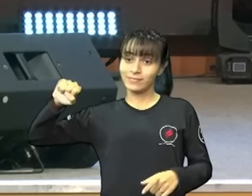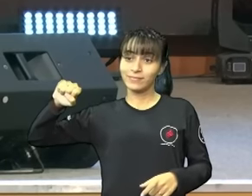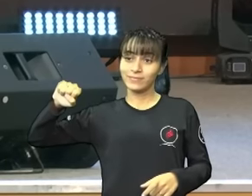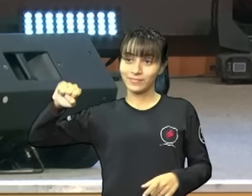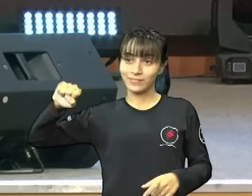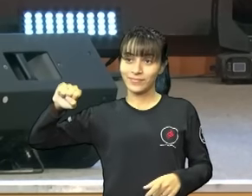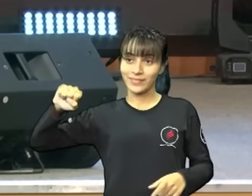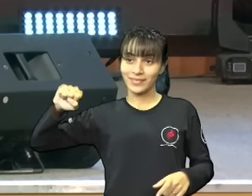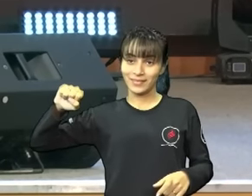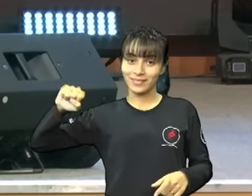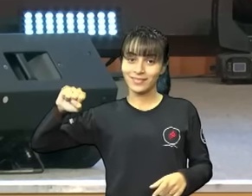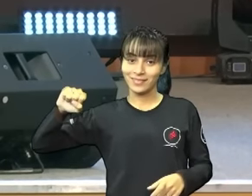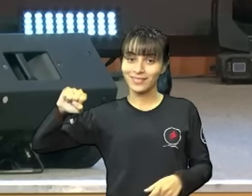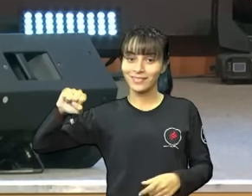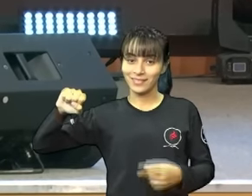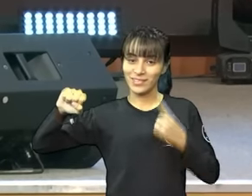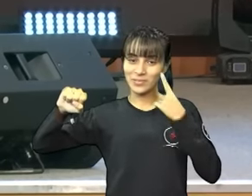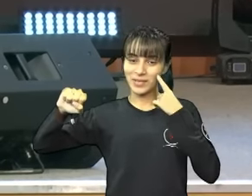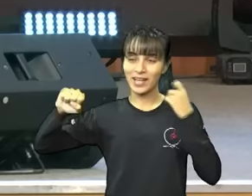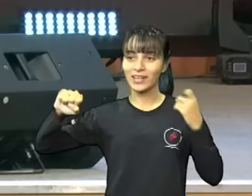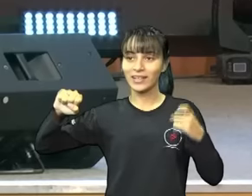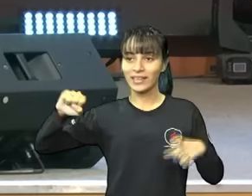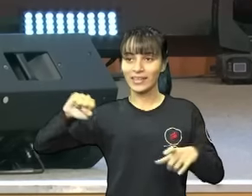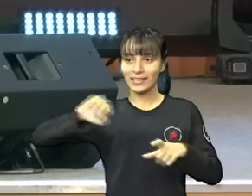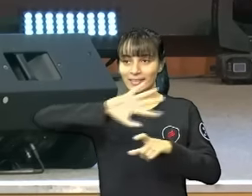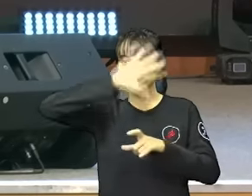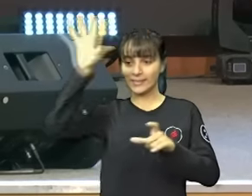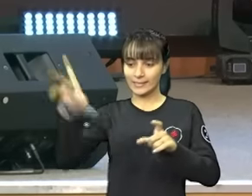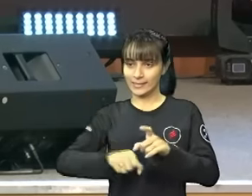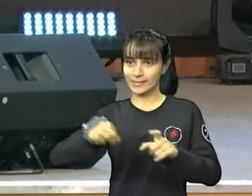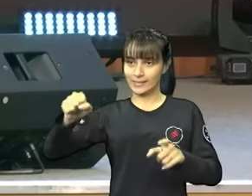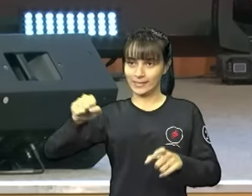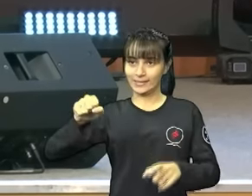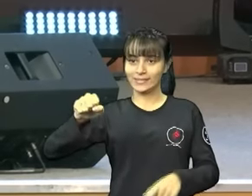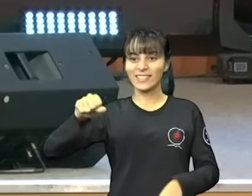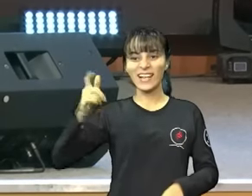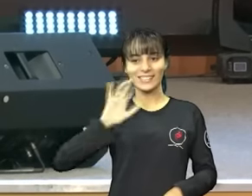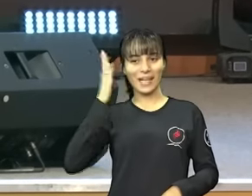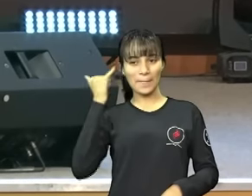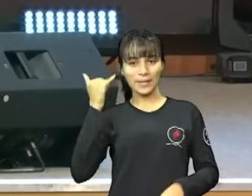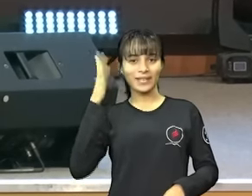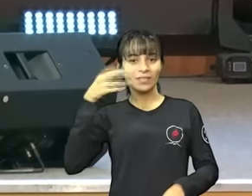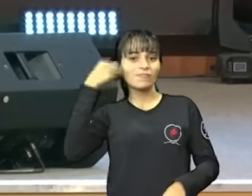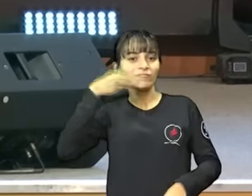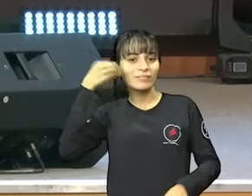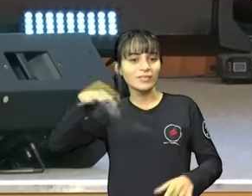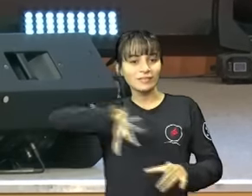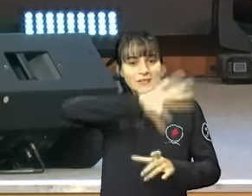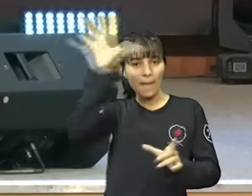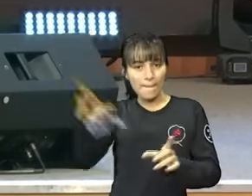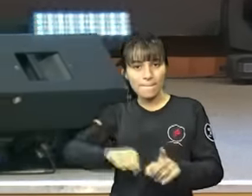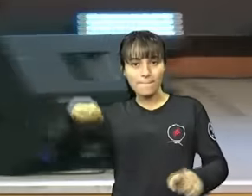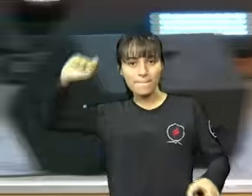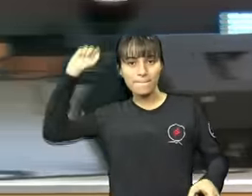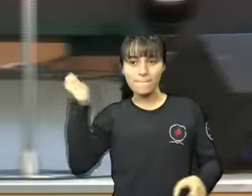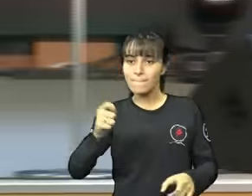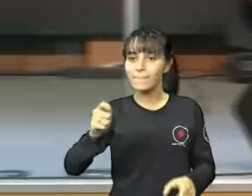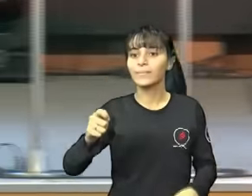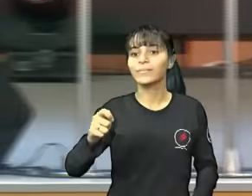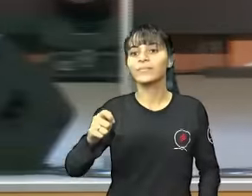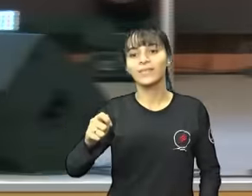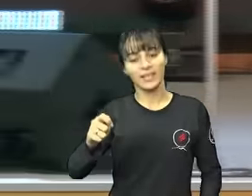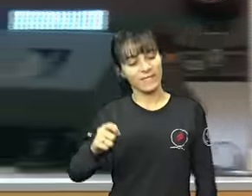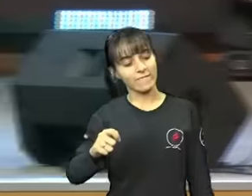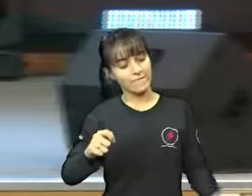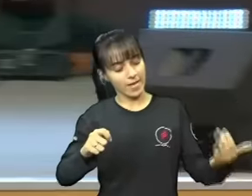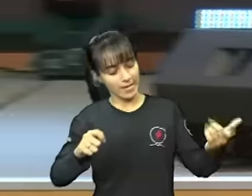a correr a saiu saiu já no ao velho pegava técnica pegava dobrar você vem cá